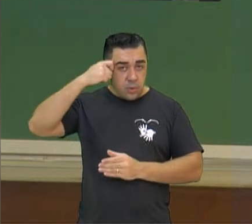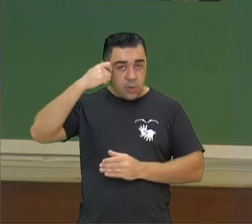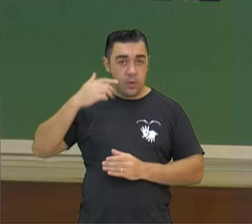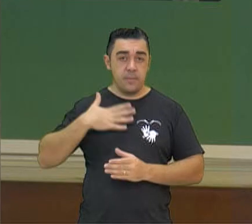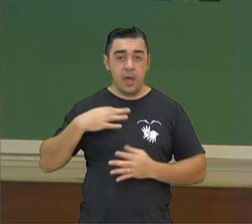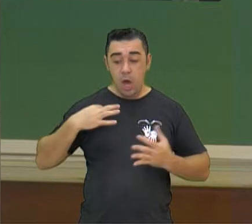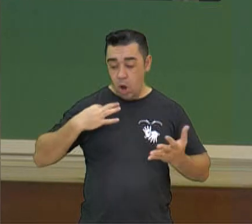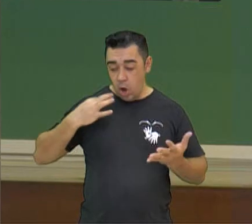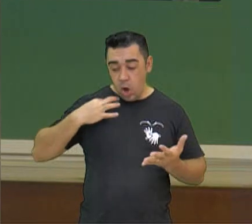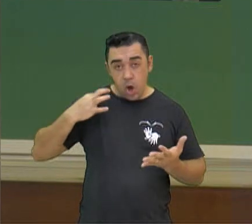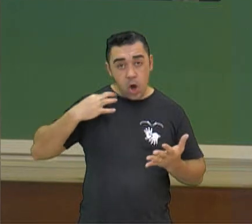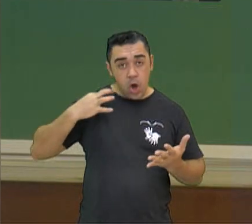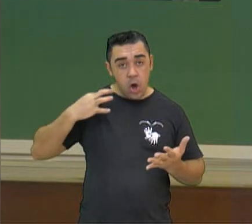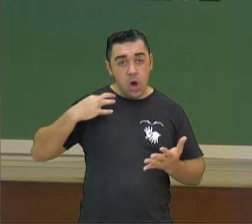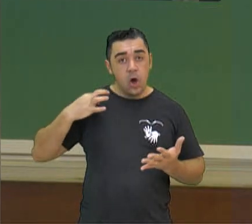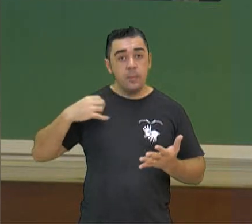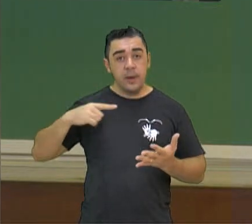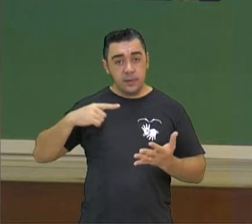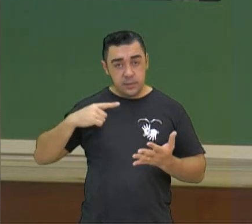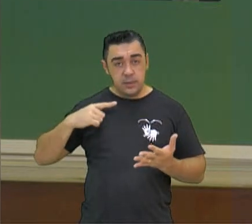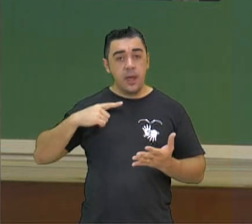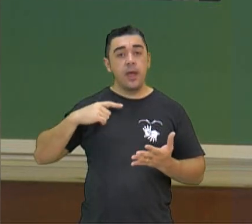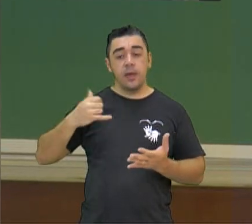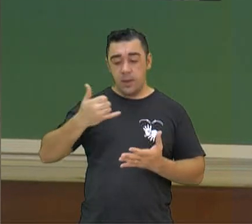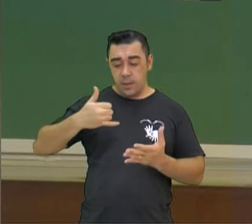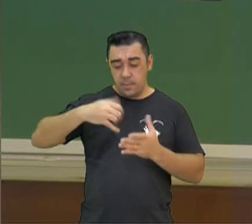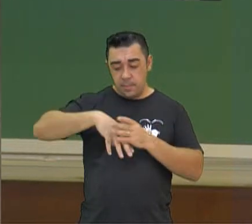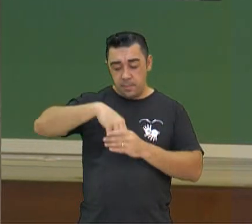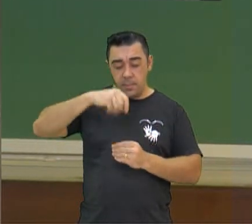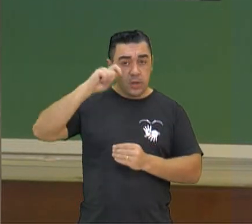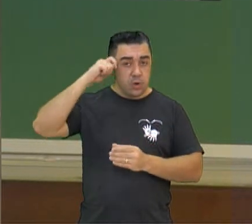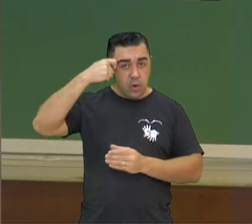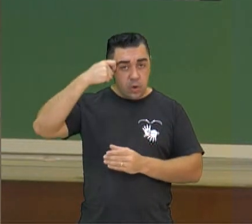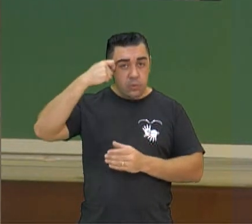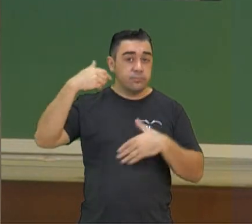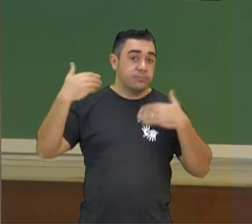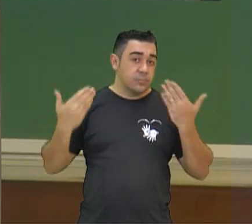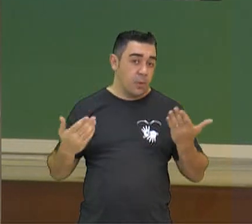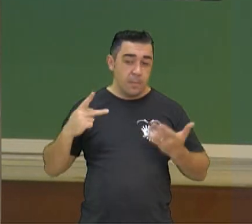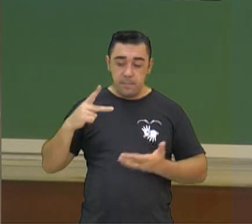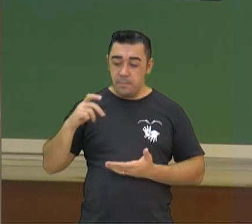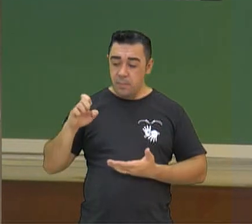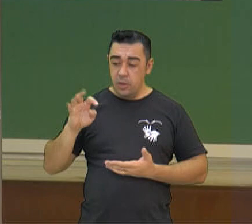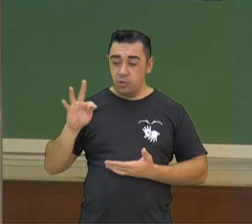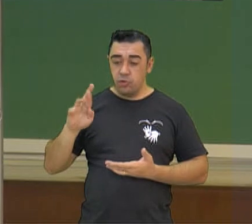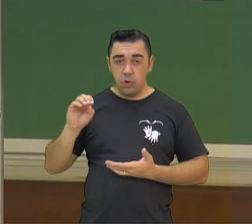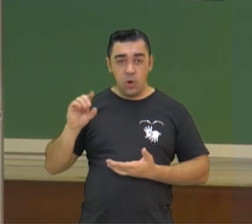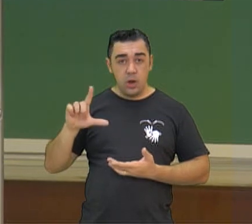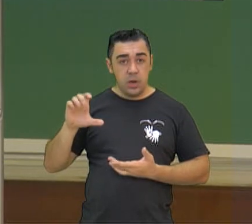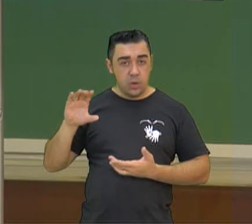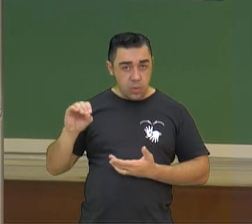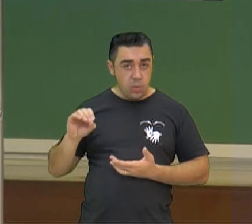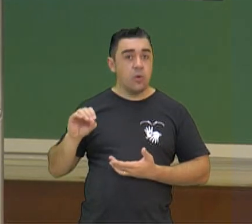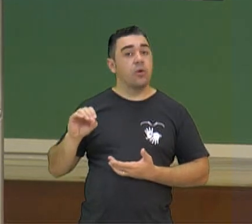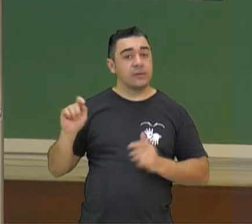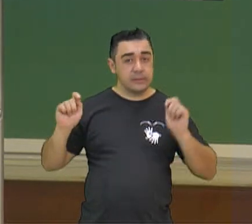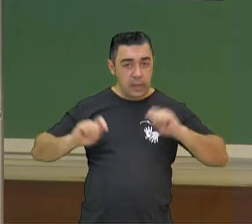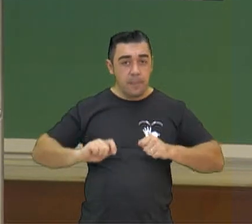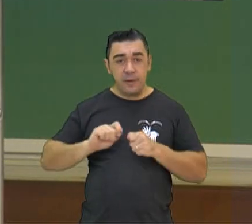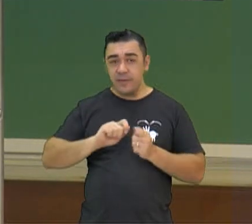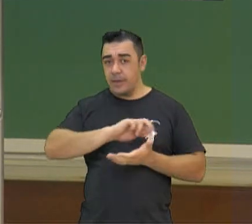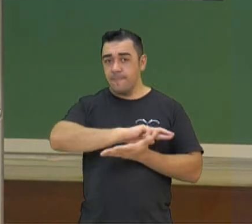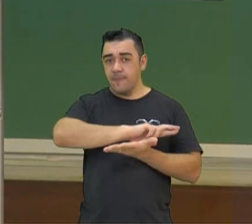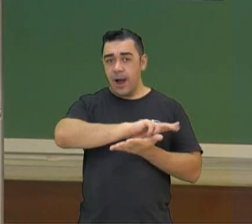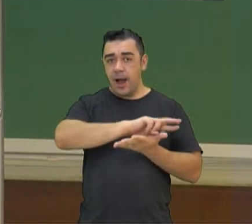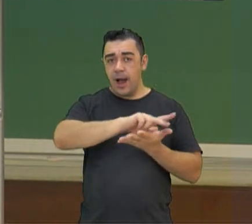tem petróleo, não é algodão. Então, petróleo é um dos produtos mais versáteis do nosso dia a dia. Não é apenas